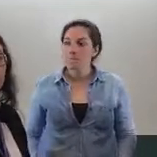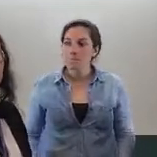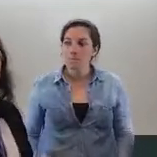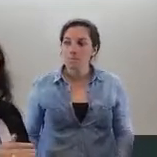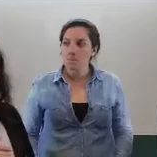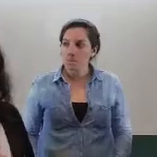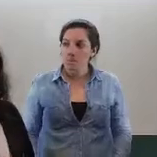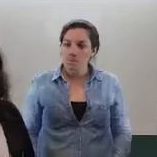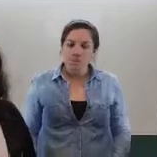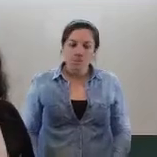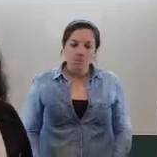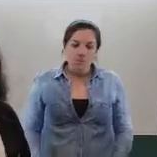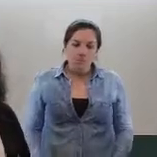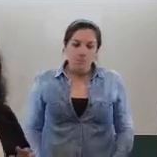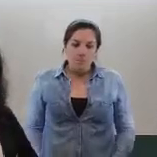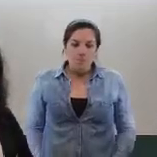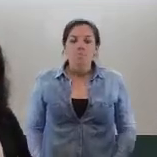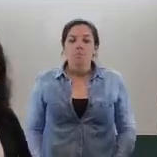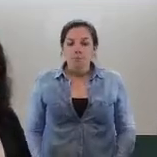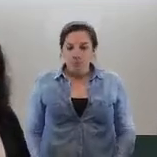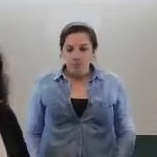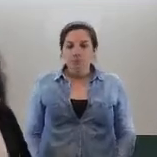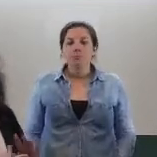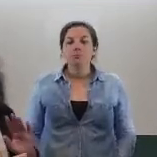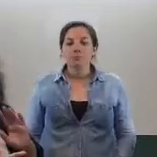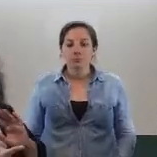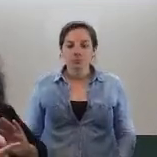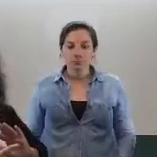coisas vocês vão utilizar no trabalho do dia a dia de vocês. Um exemplo, a capa,